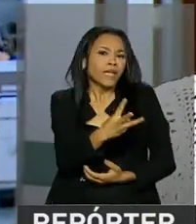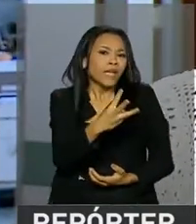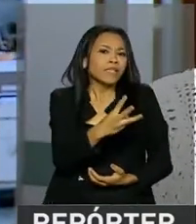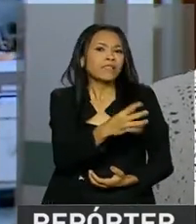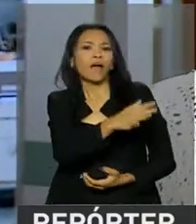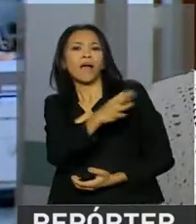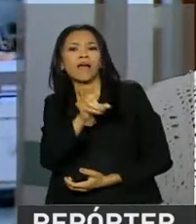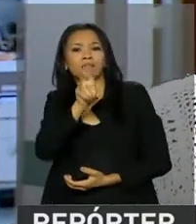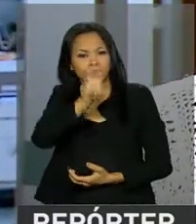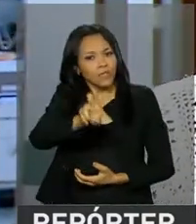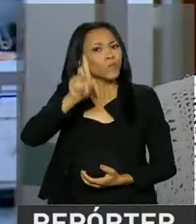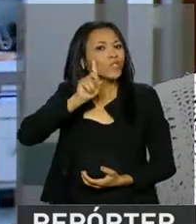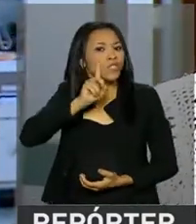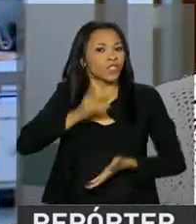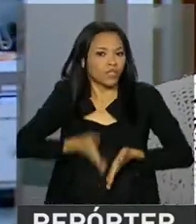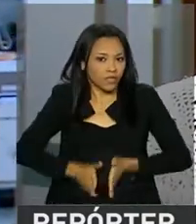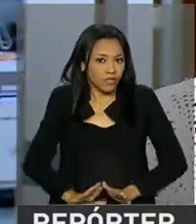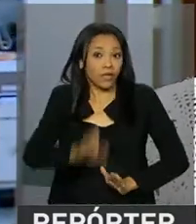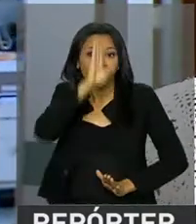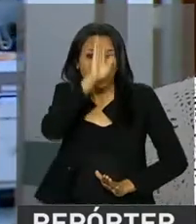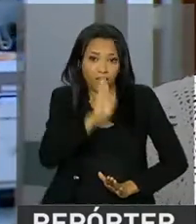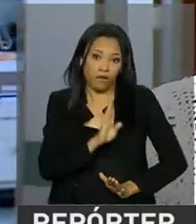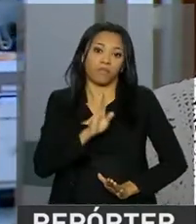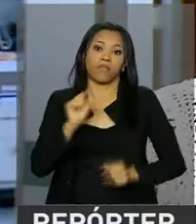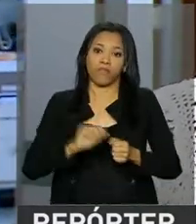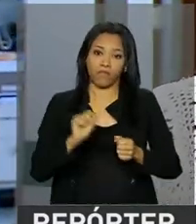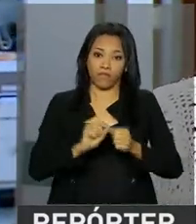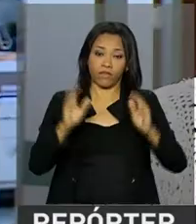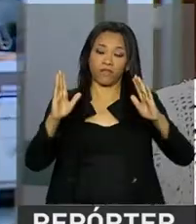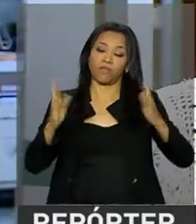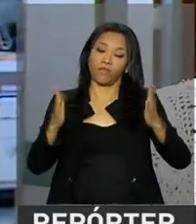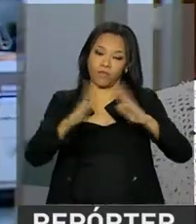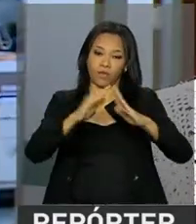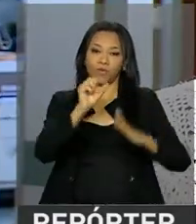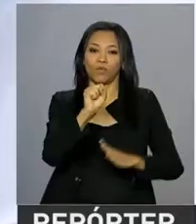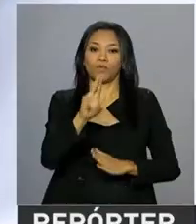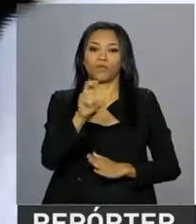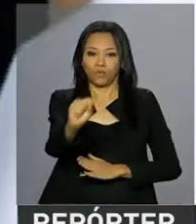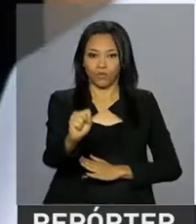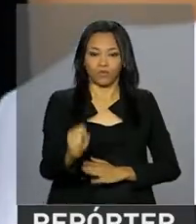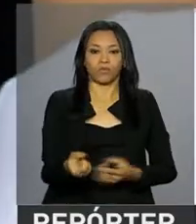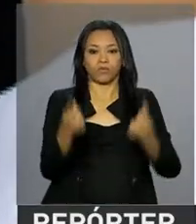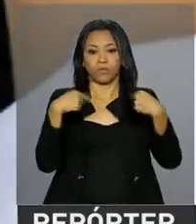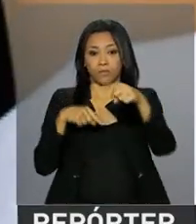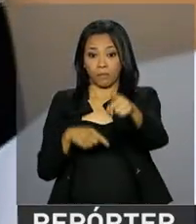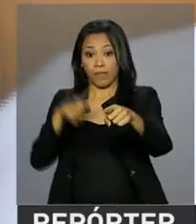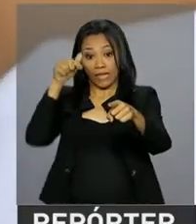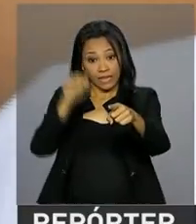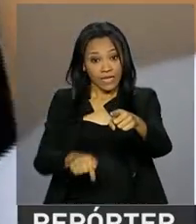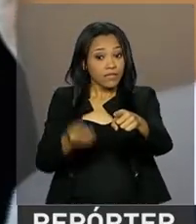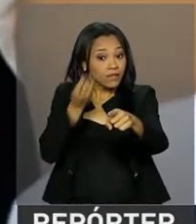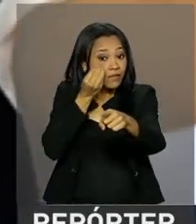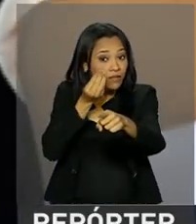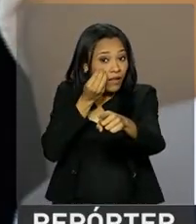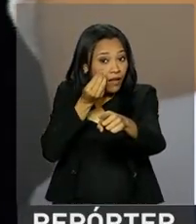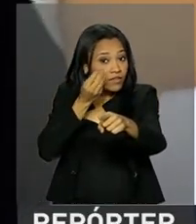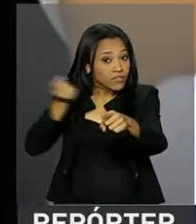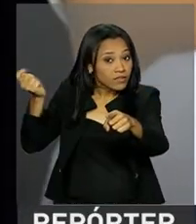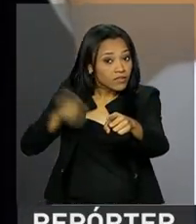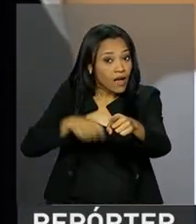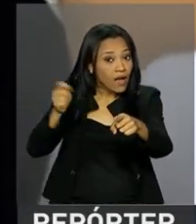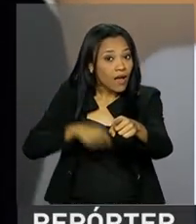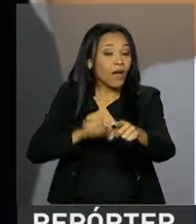vida. O teste é de graça, feito pelo SUS, o Sistema Único de Saúde. A partir desse teste, é